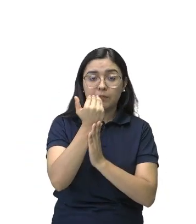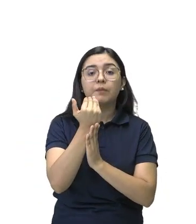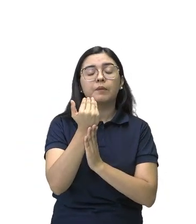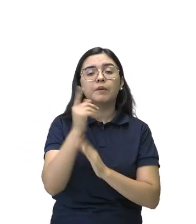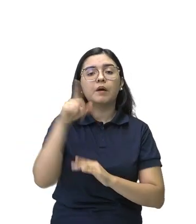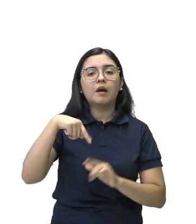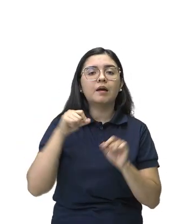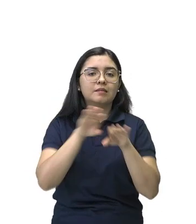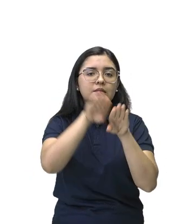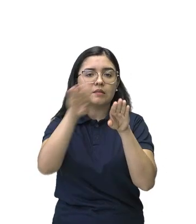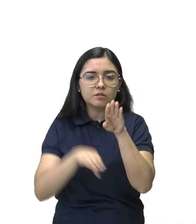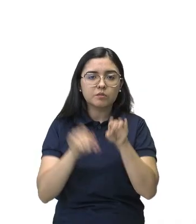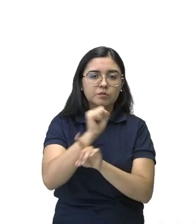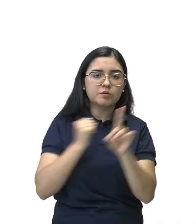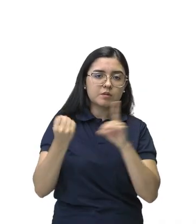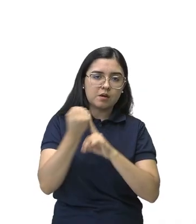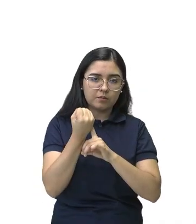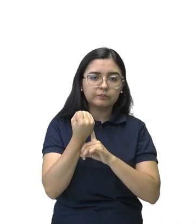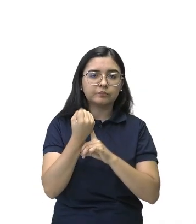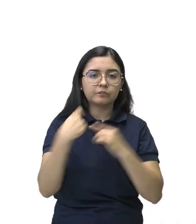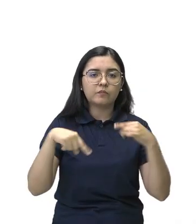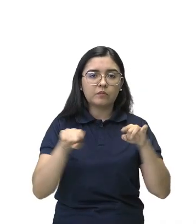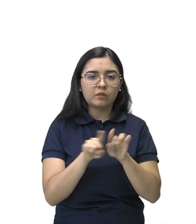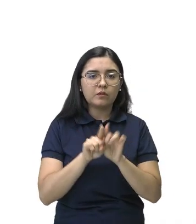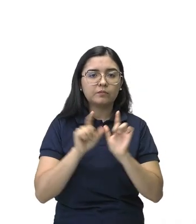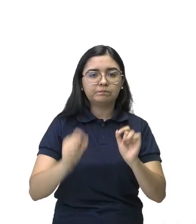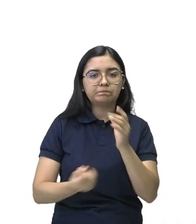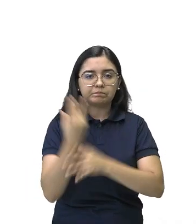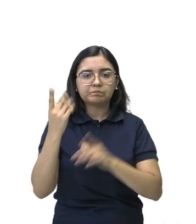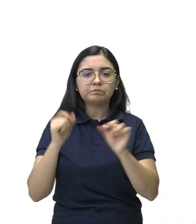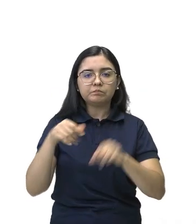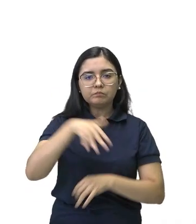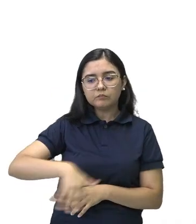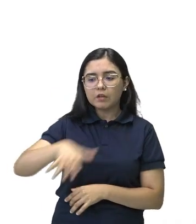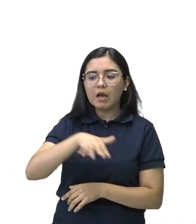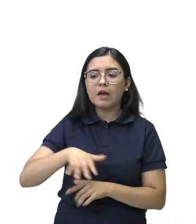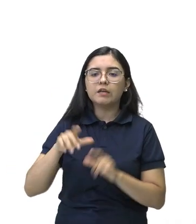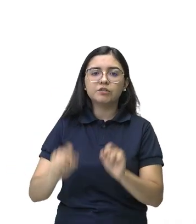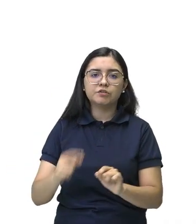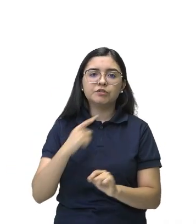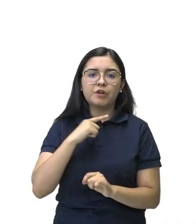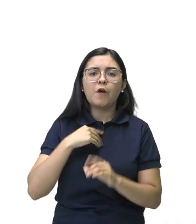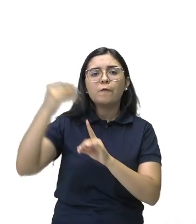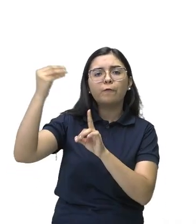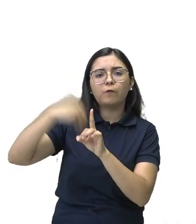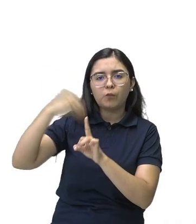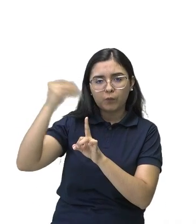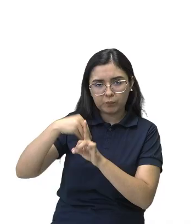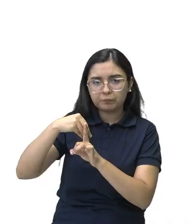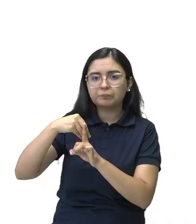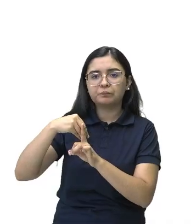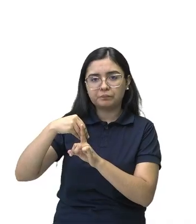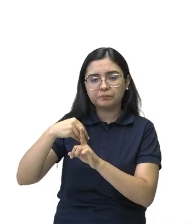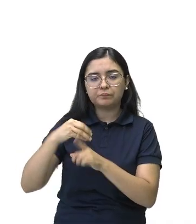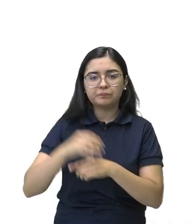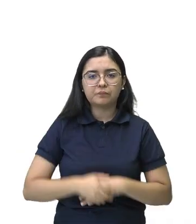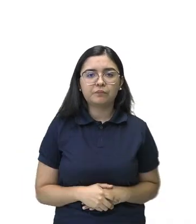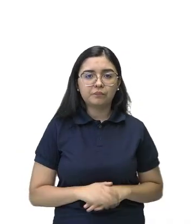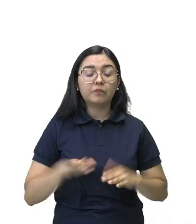a desigualdade social e criando áreas de alta vulnerabilidade,